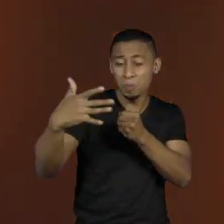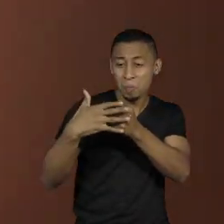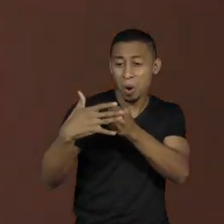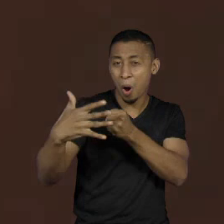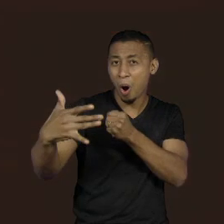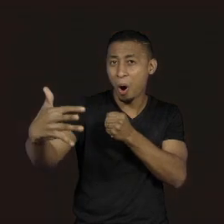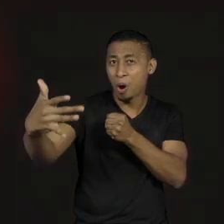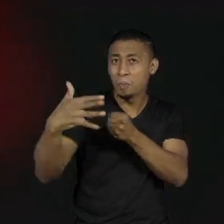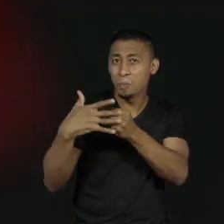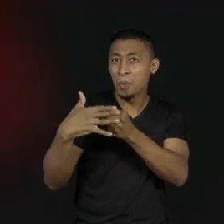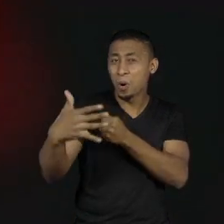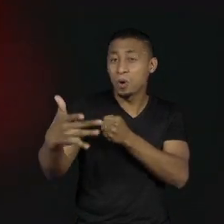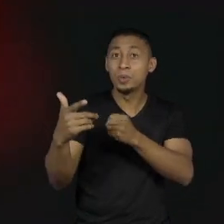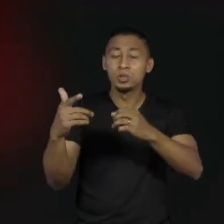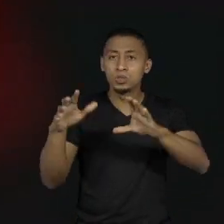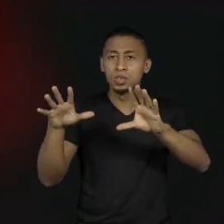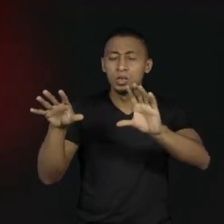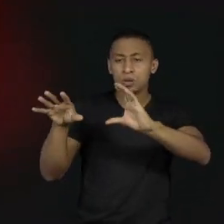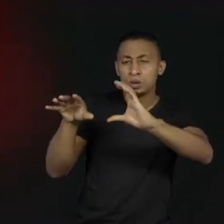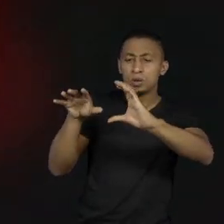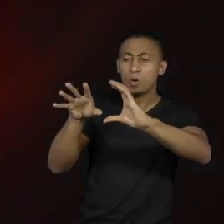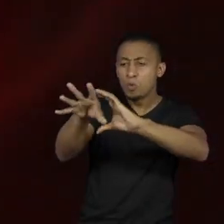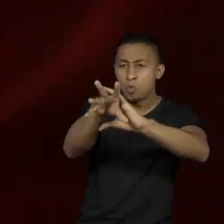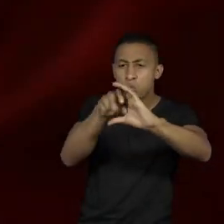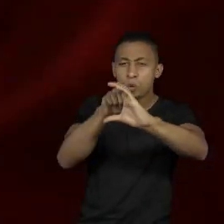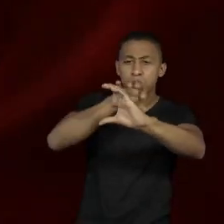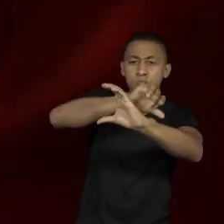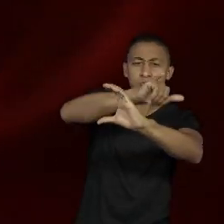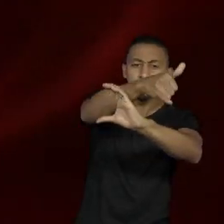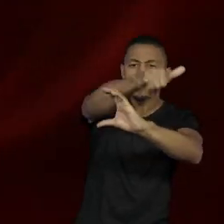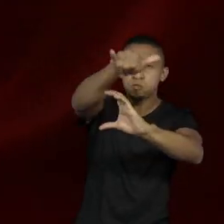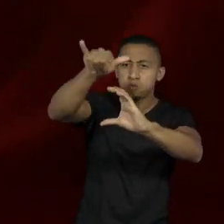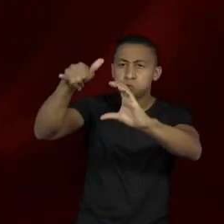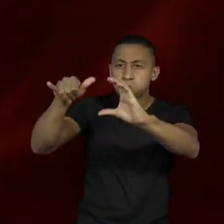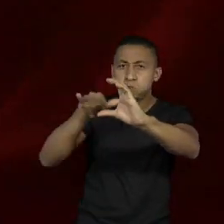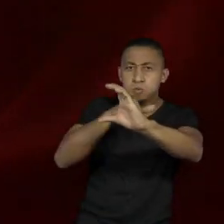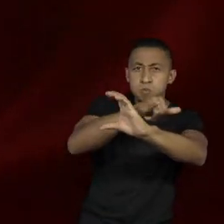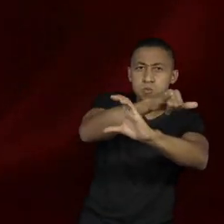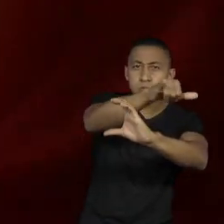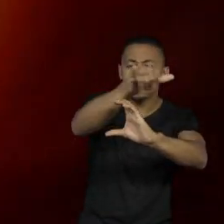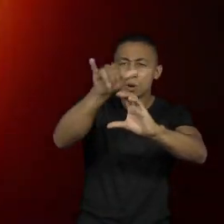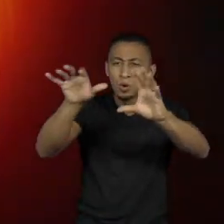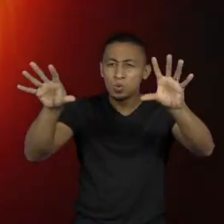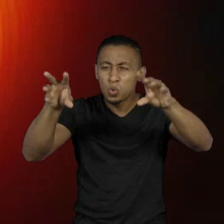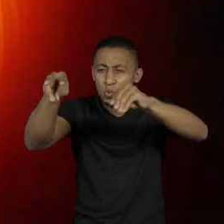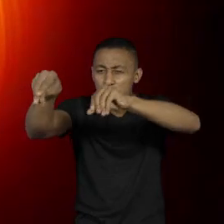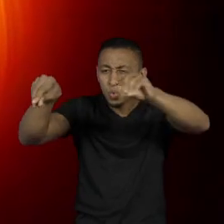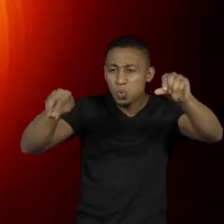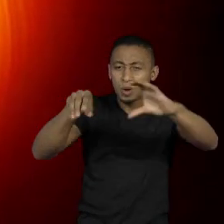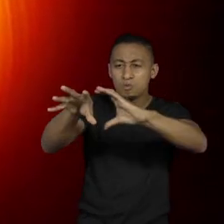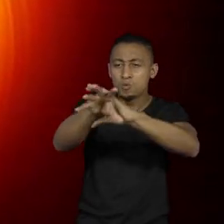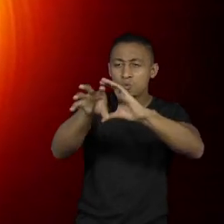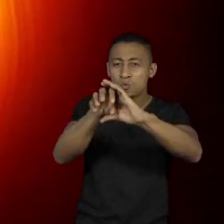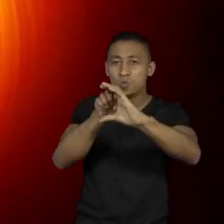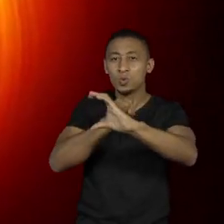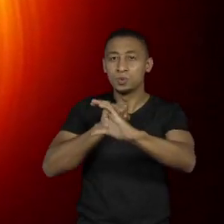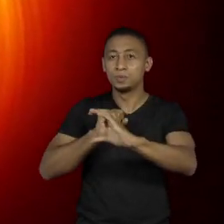mostrar os campos magnéticos em ação no disco de gás e poeira ao redor do buraco negro.